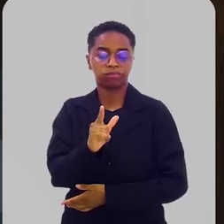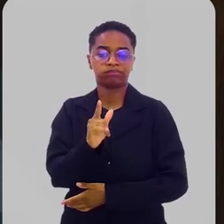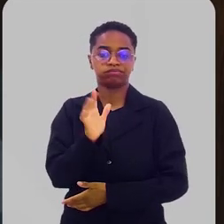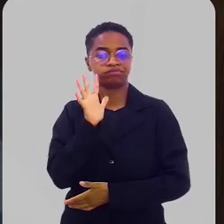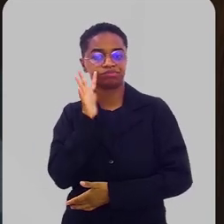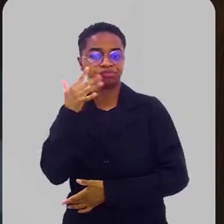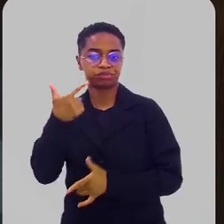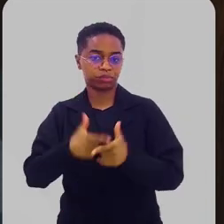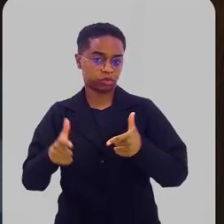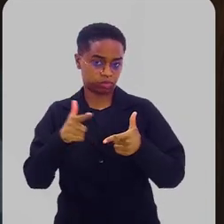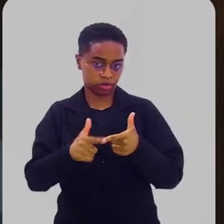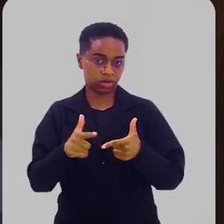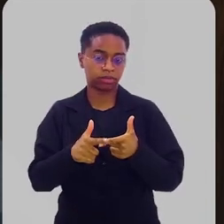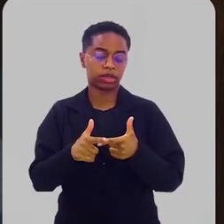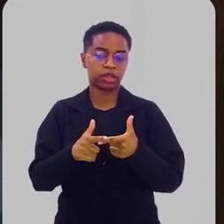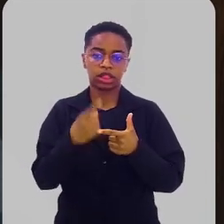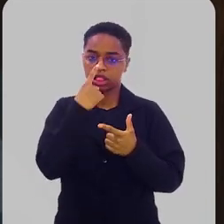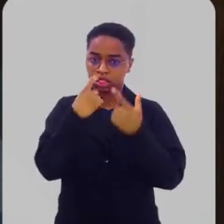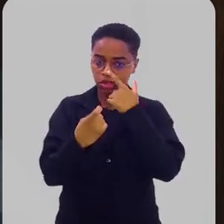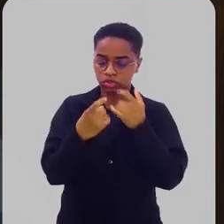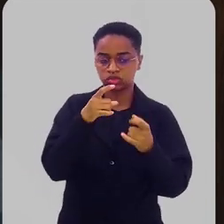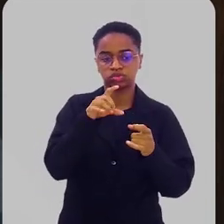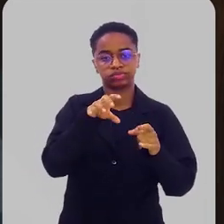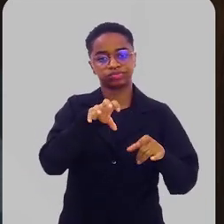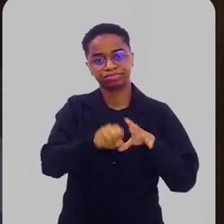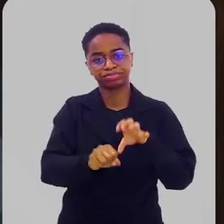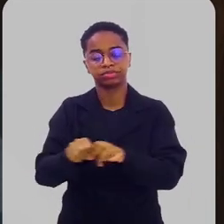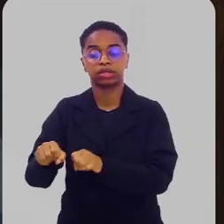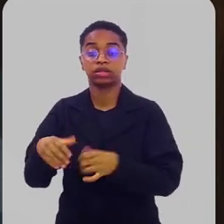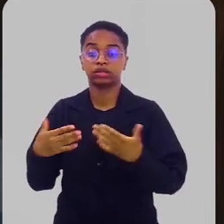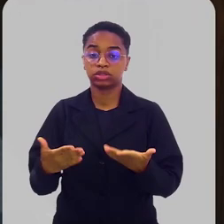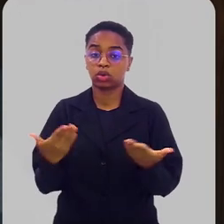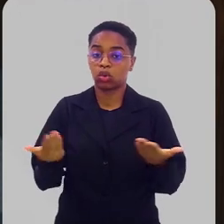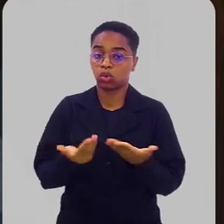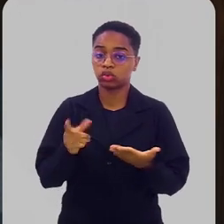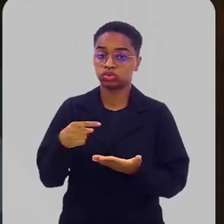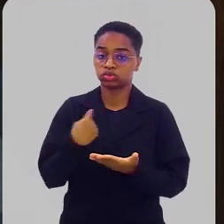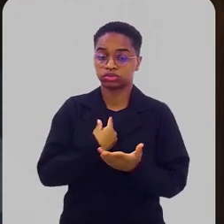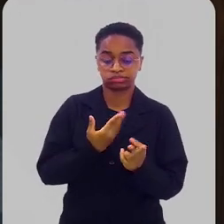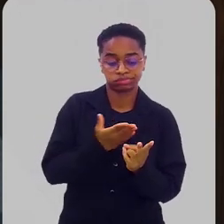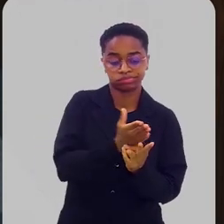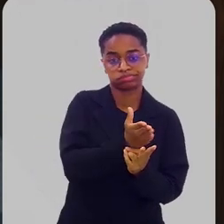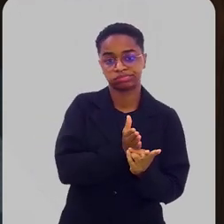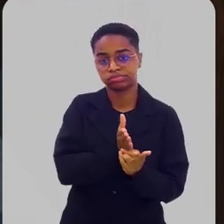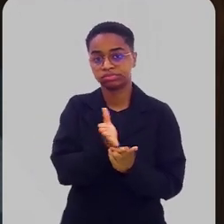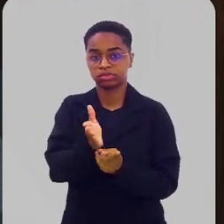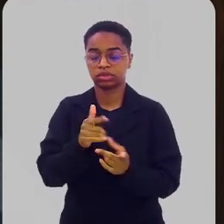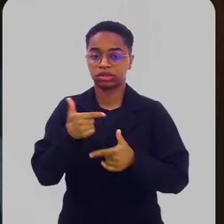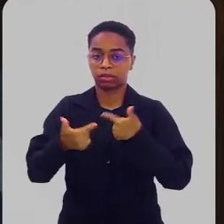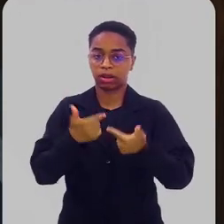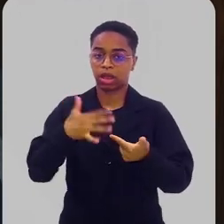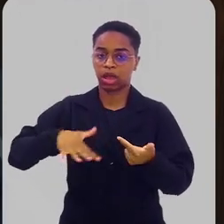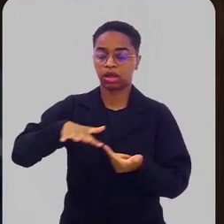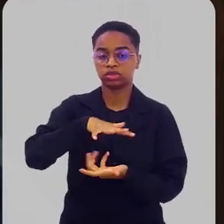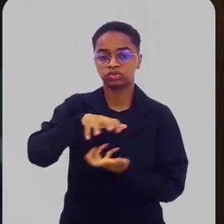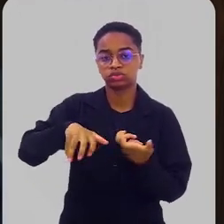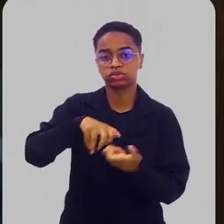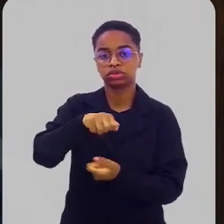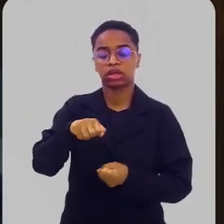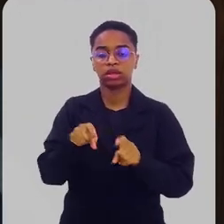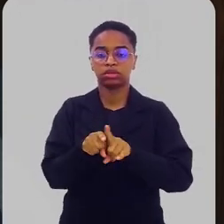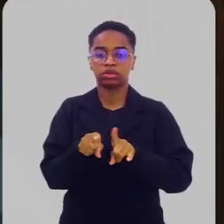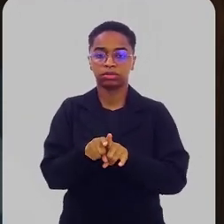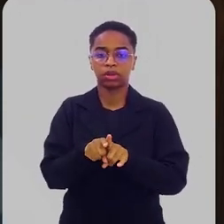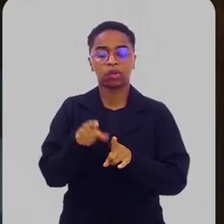resolver o problema do resíduo plástico. Então, hoje, os grandes investimentos que a Braskem tem feito nessas duas linhas de sustentabilidade de